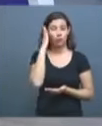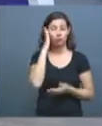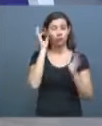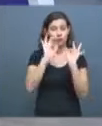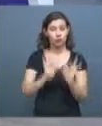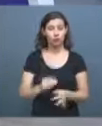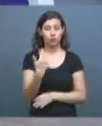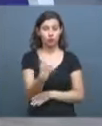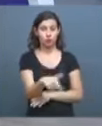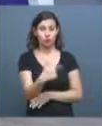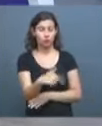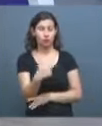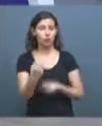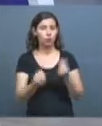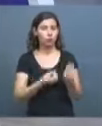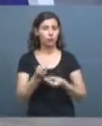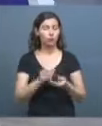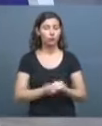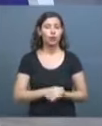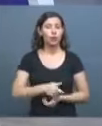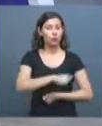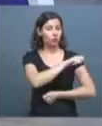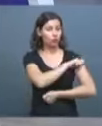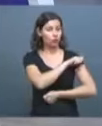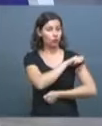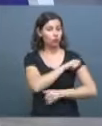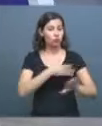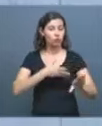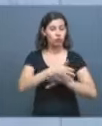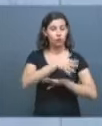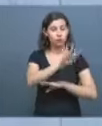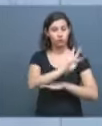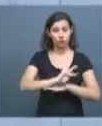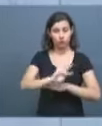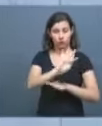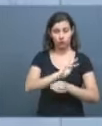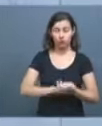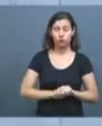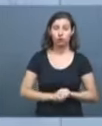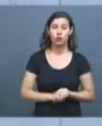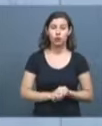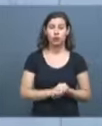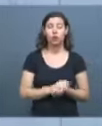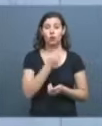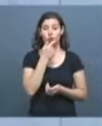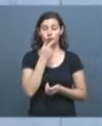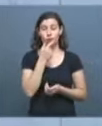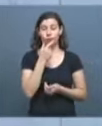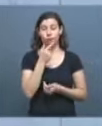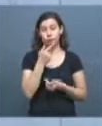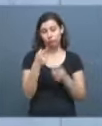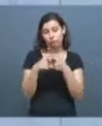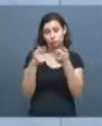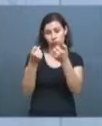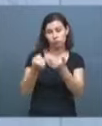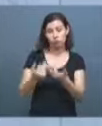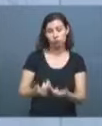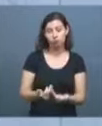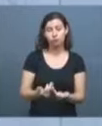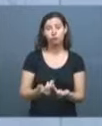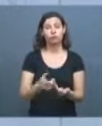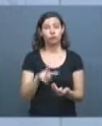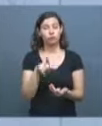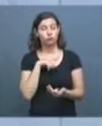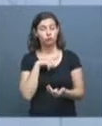geral. Bom, quando o aluno entra na faculdade, uma das coisas, né, além do que o doutor falou, eu vejo que existe